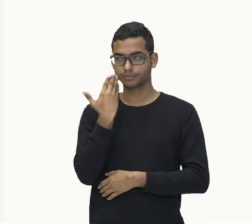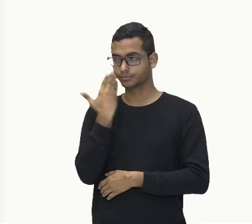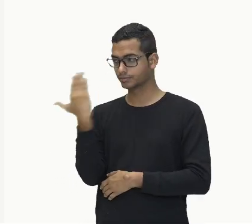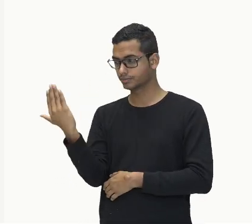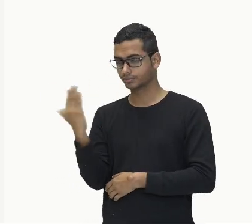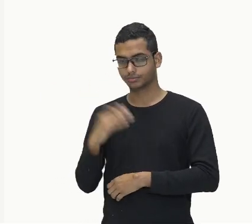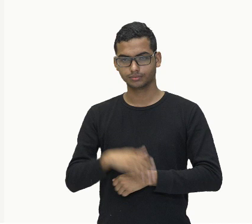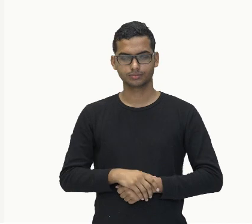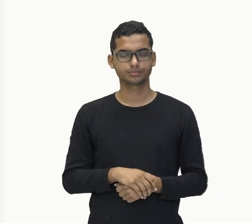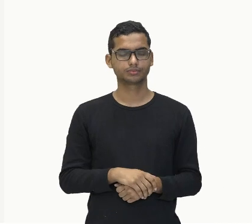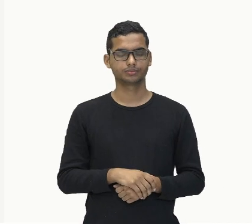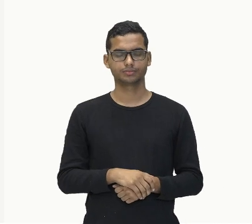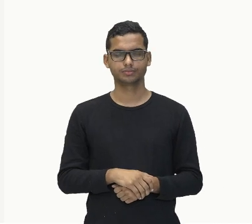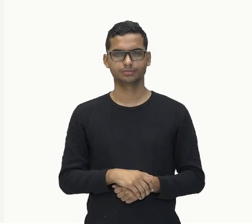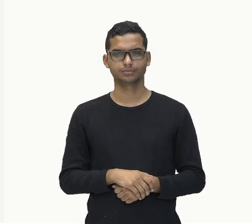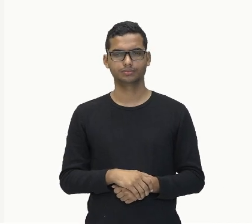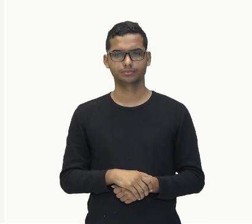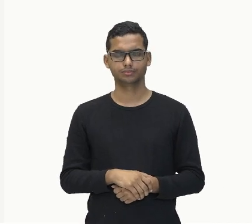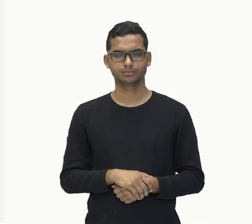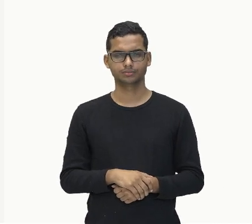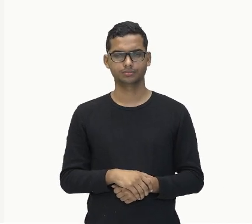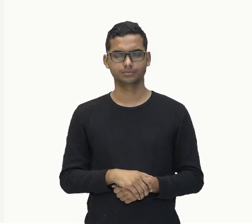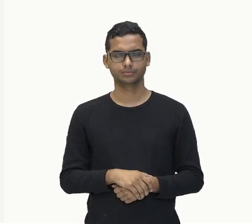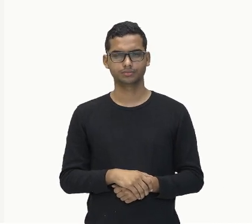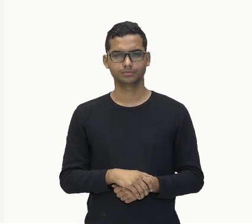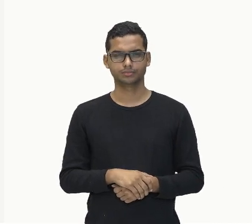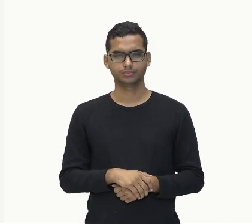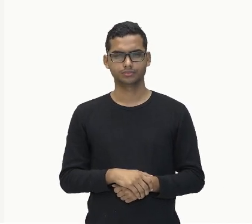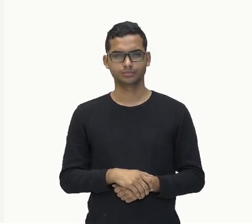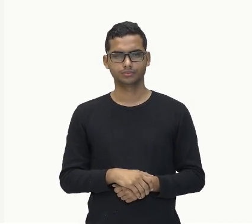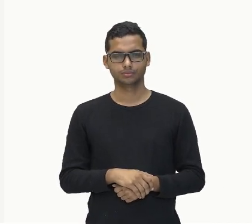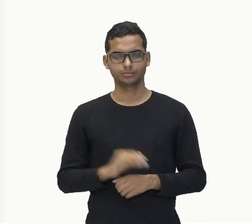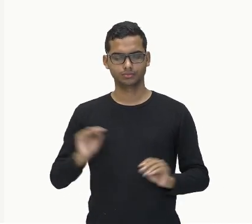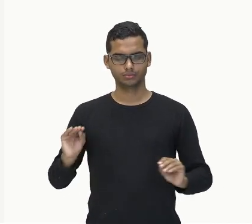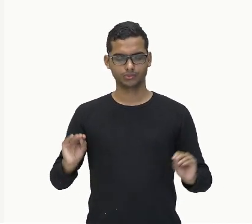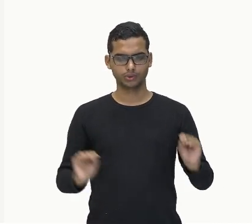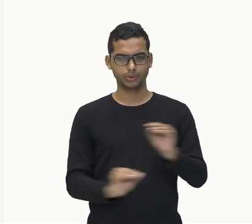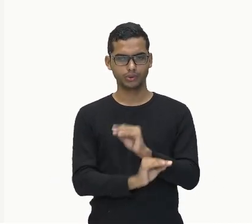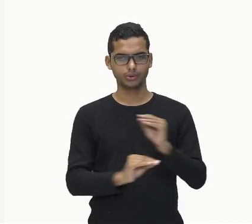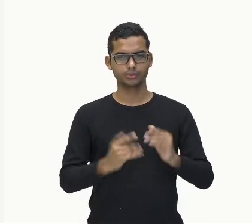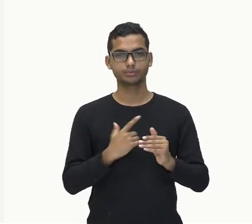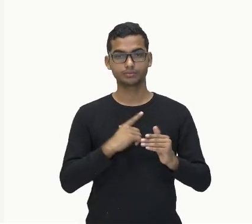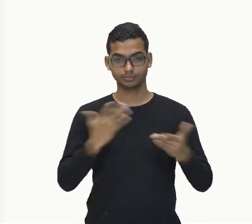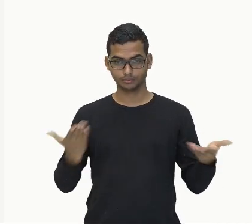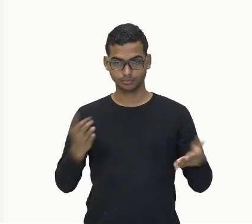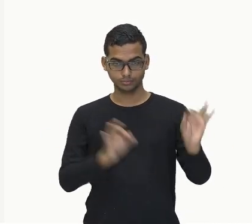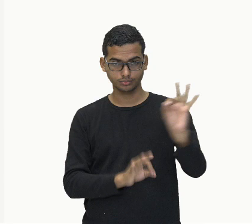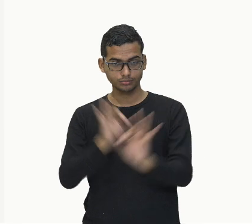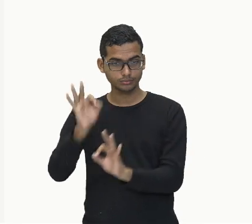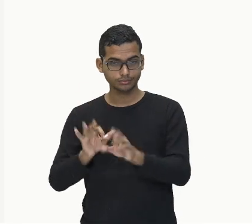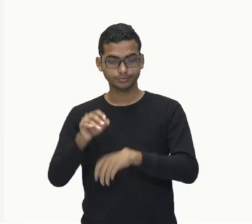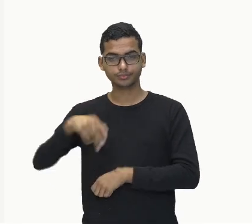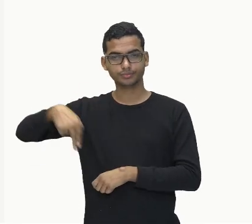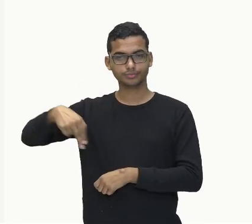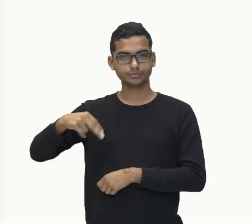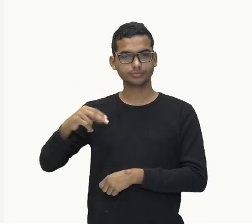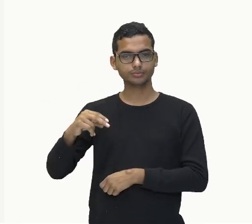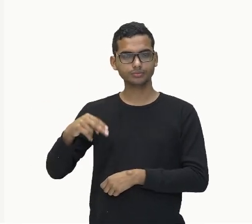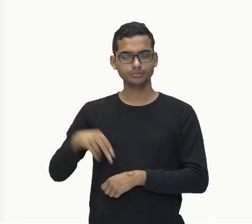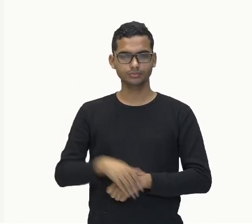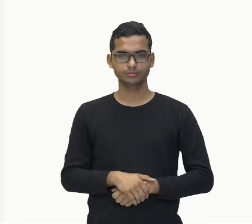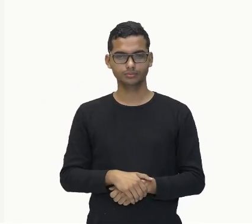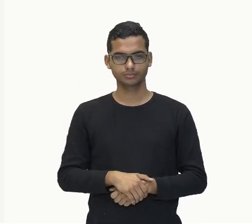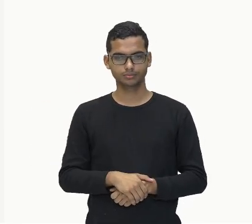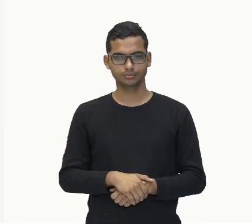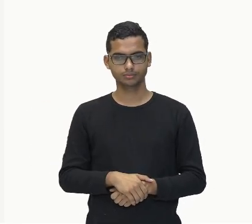igual a 28. Agora a gente passa o 2 multiplicando o 28. Nós vamos ter, vamos já